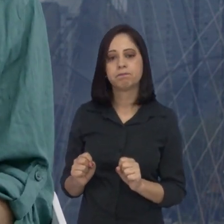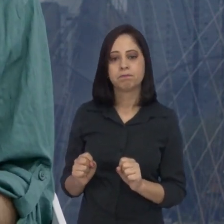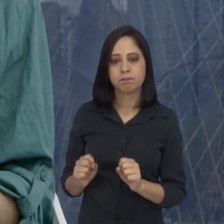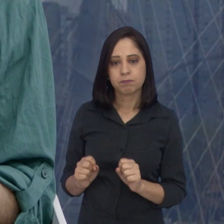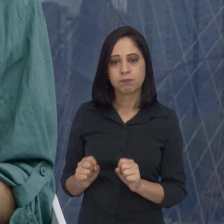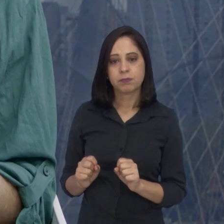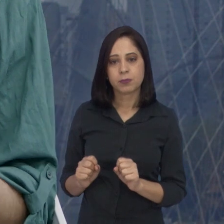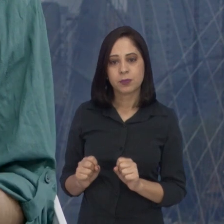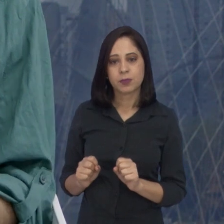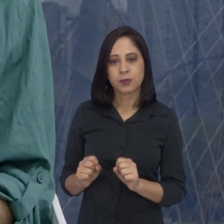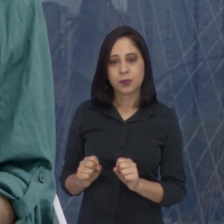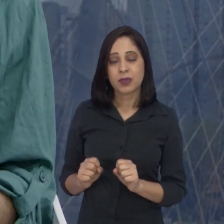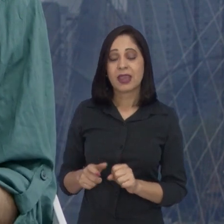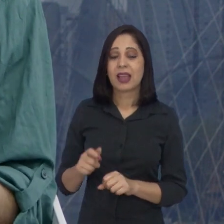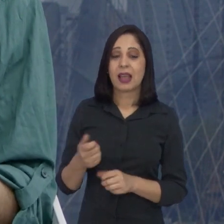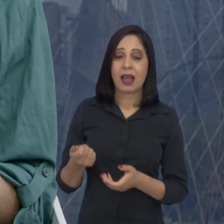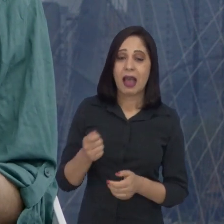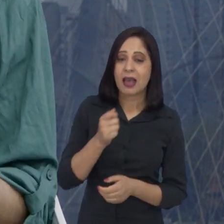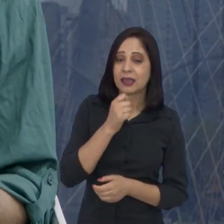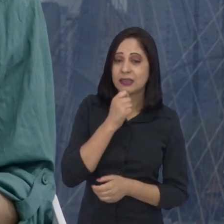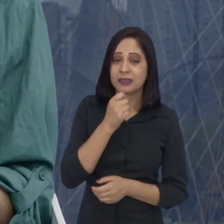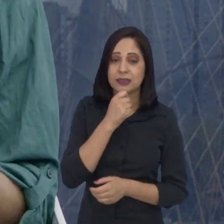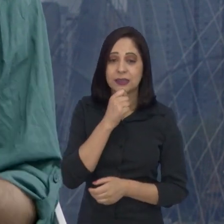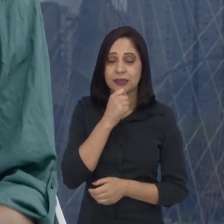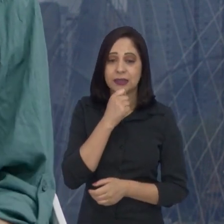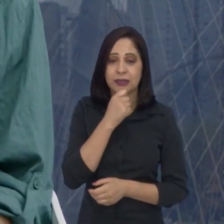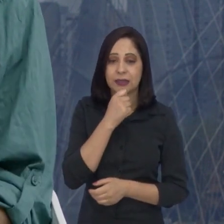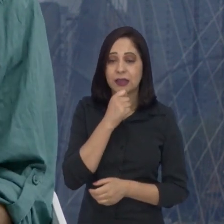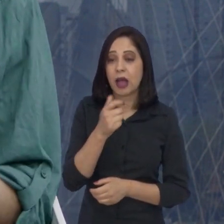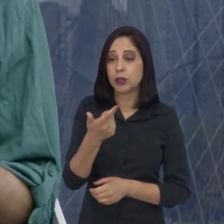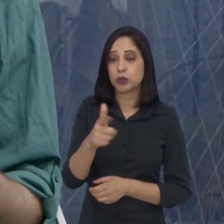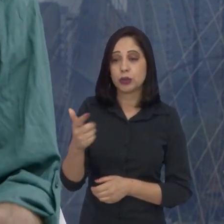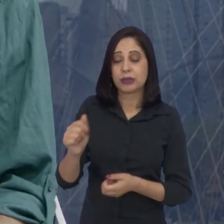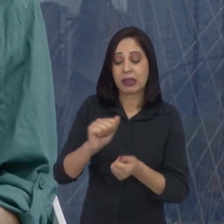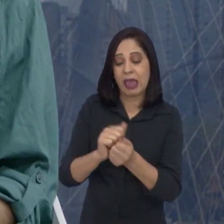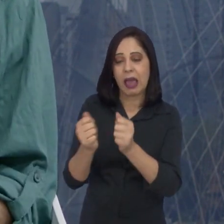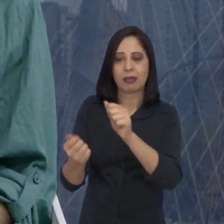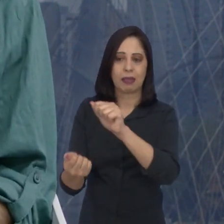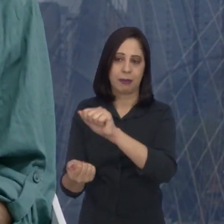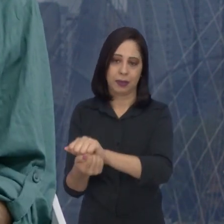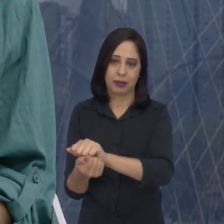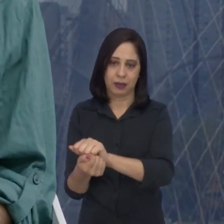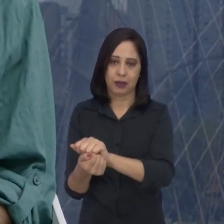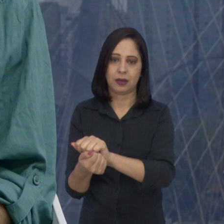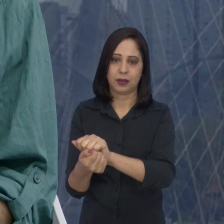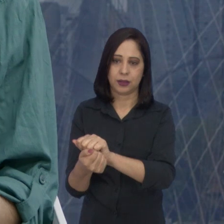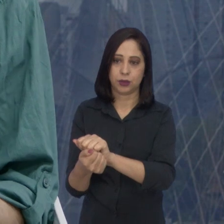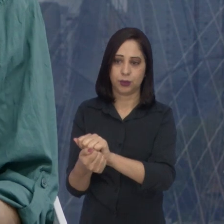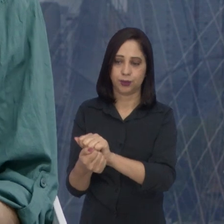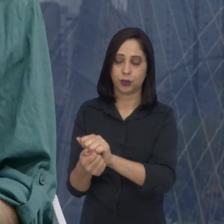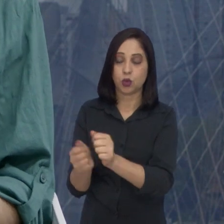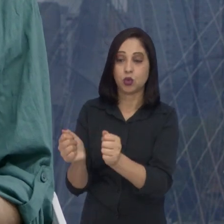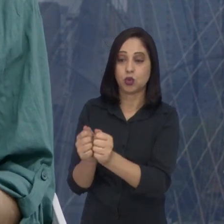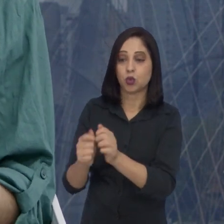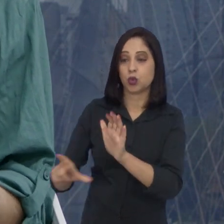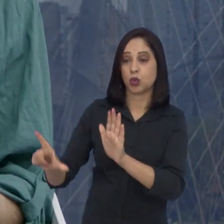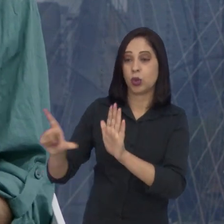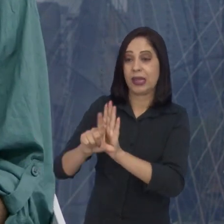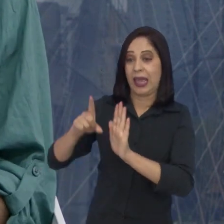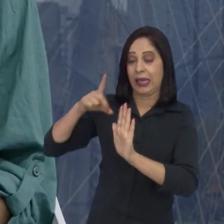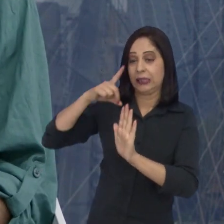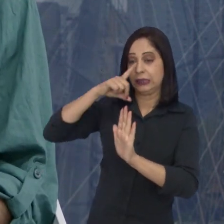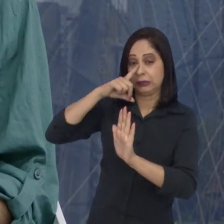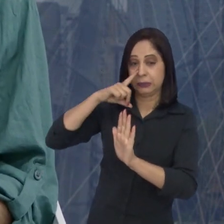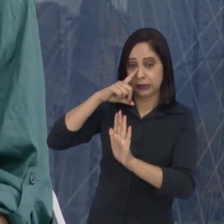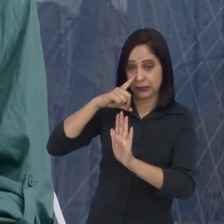e ainda há uma relação não exatamente adequada com o plano municipal de contenção de riscos, que isso é uma